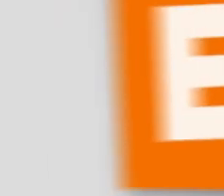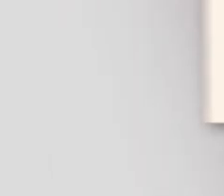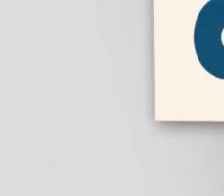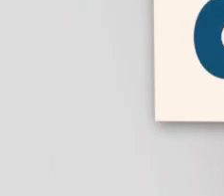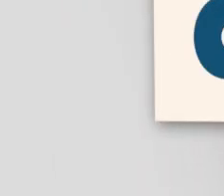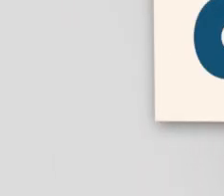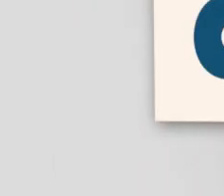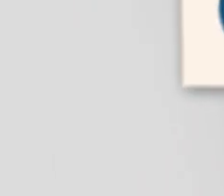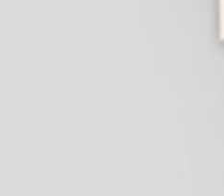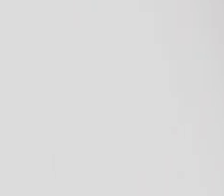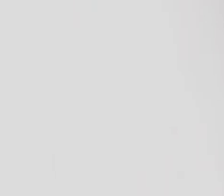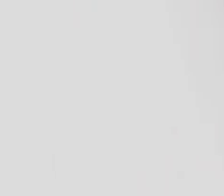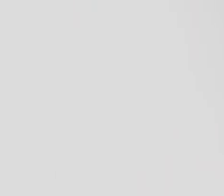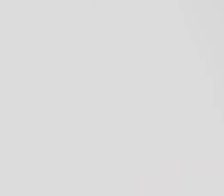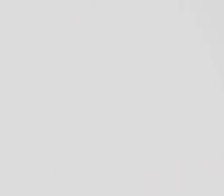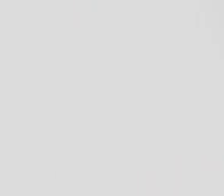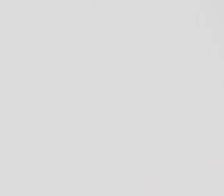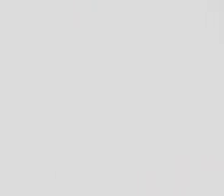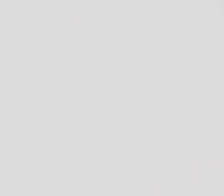Tchau.